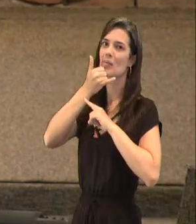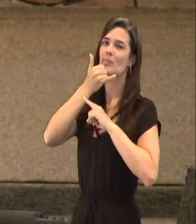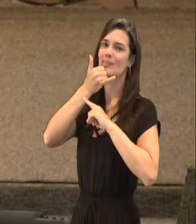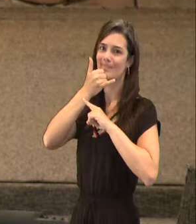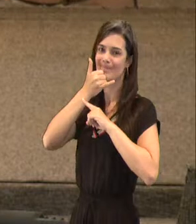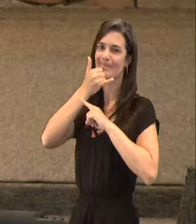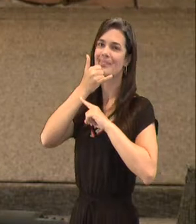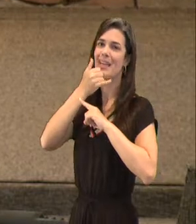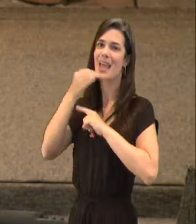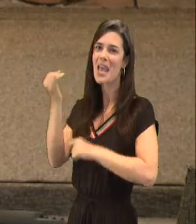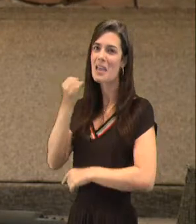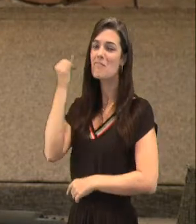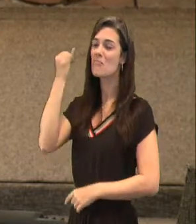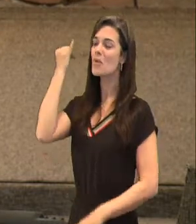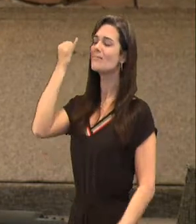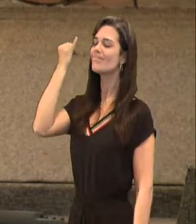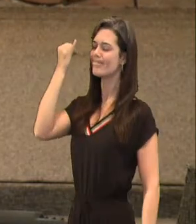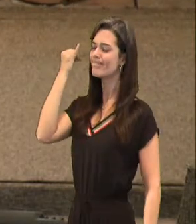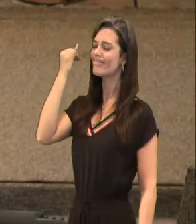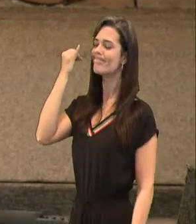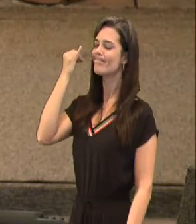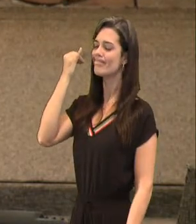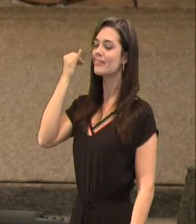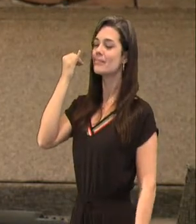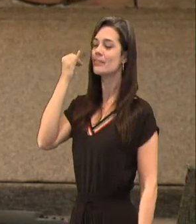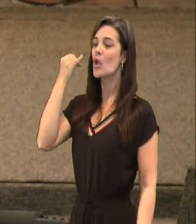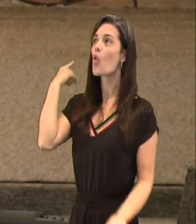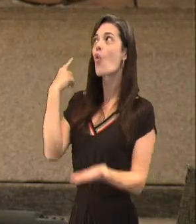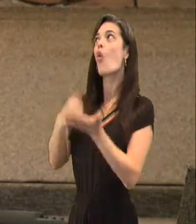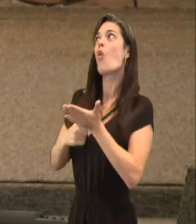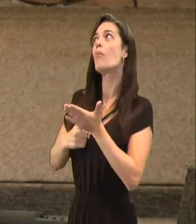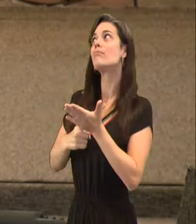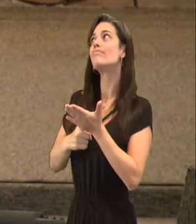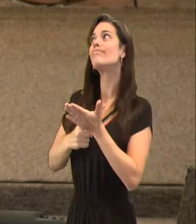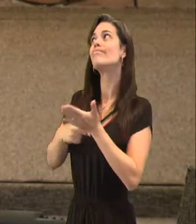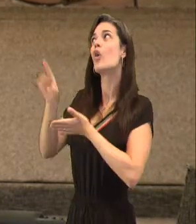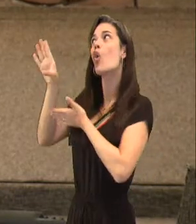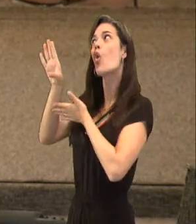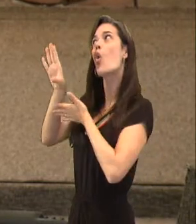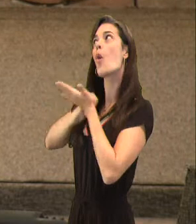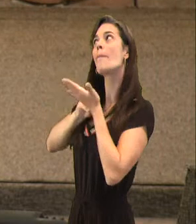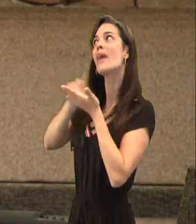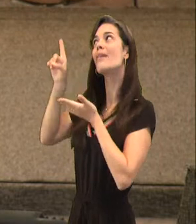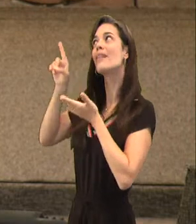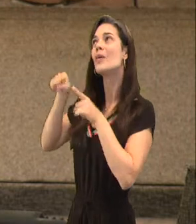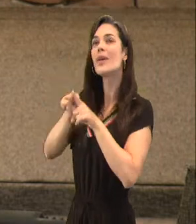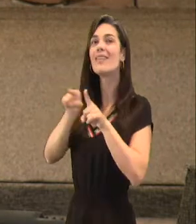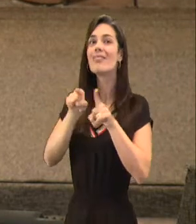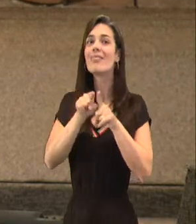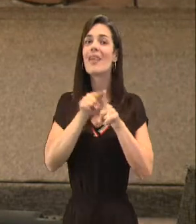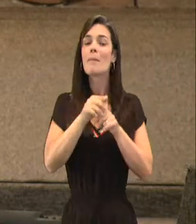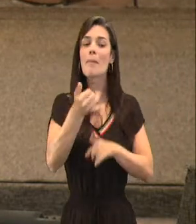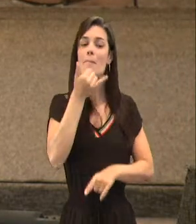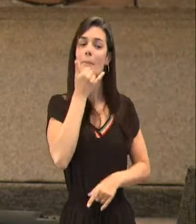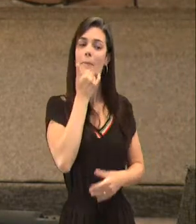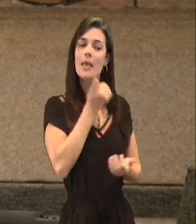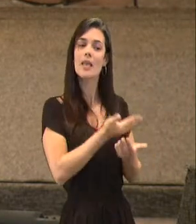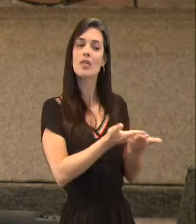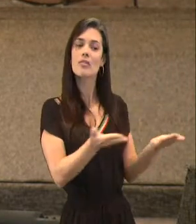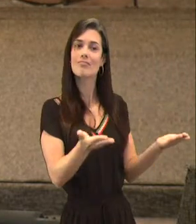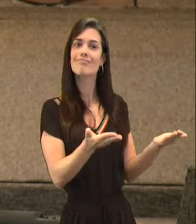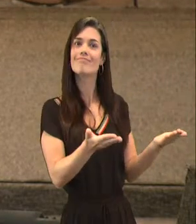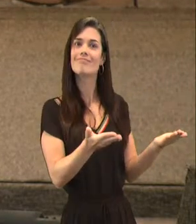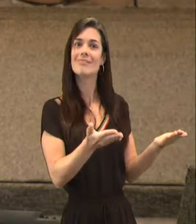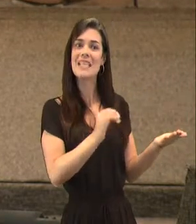recebemos, nos comprometemos diante de Deus a sermos imitadores dEle, também perdoando, também mandando para